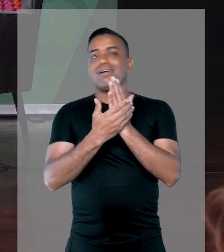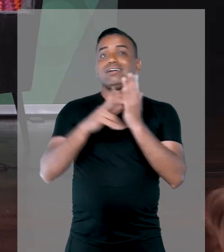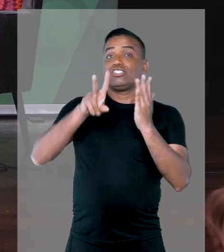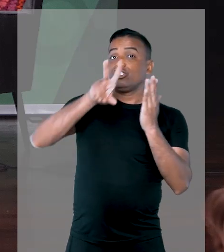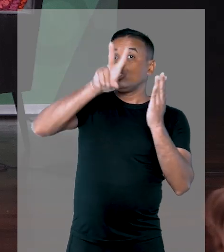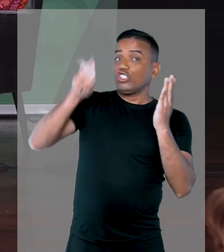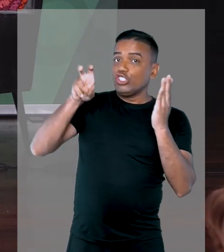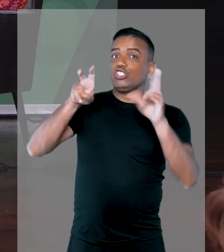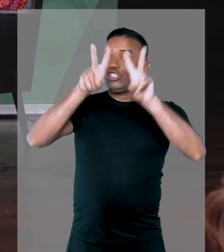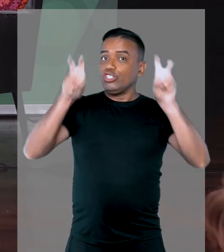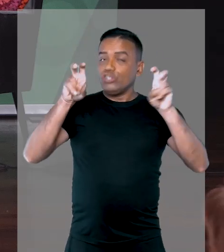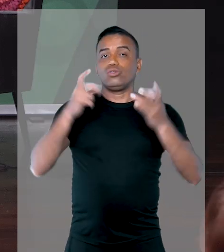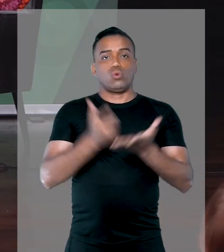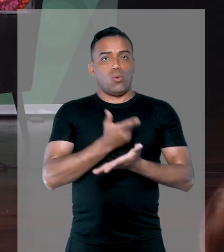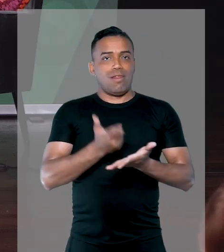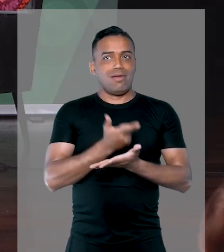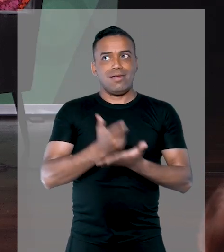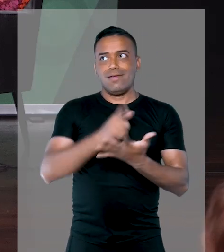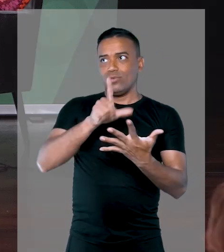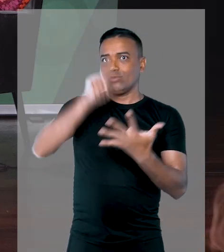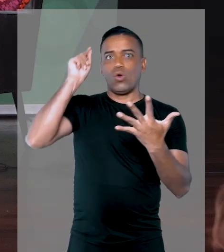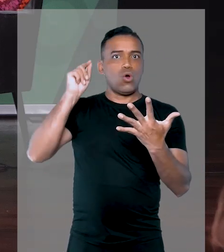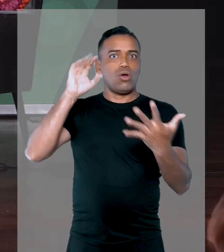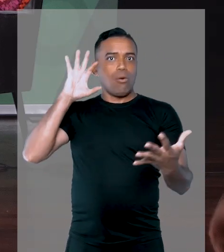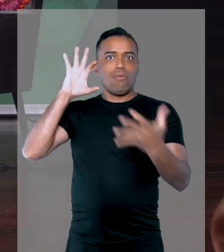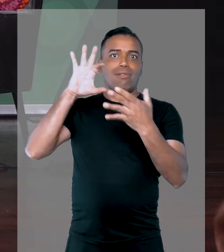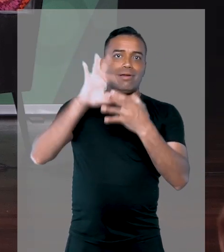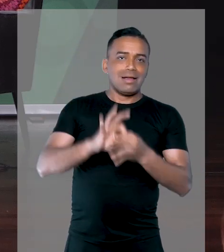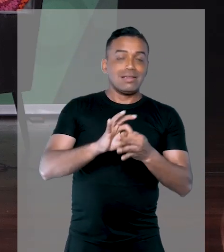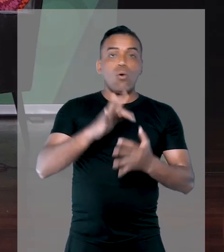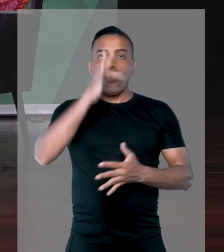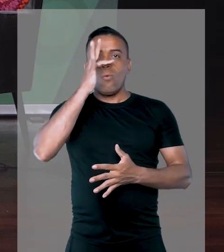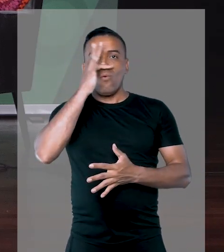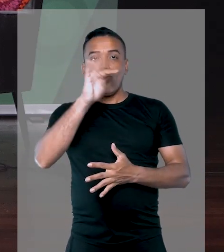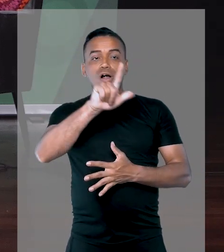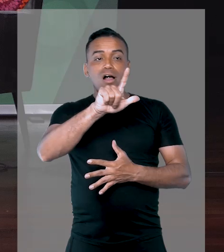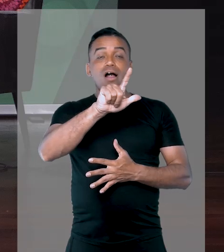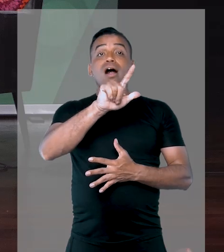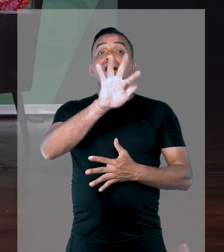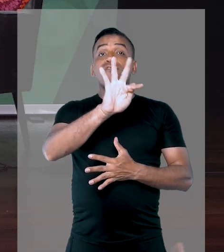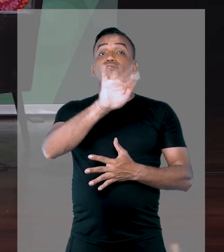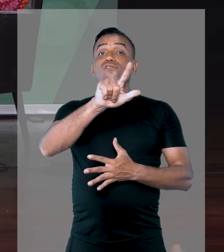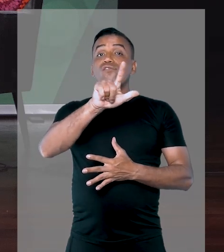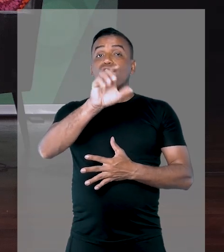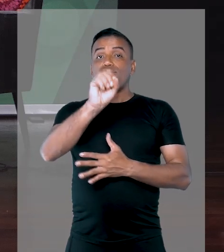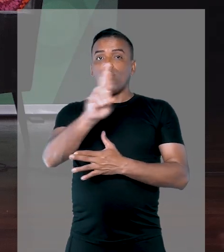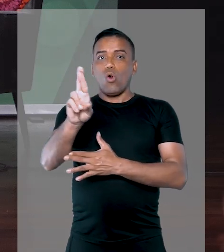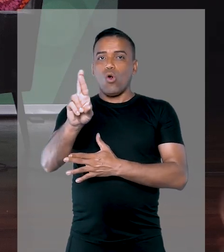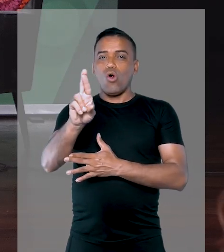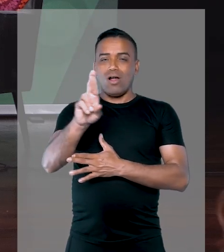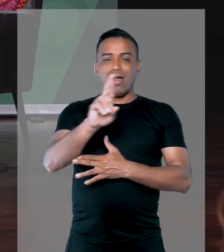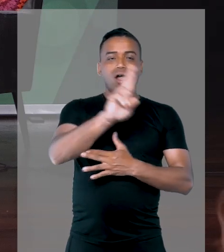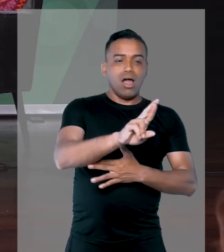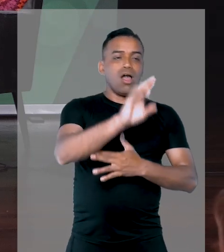né? Porque a gente meio que faz uma ligação, né, da flor, da rosa. É muito bonito, muito meigo,